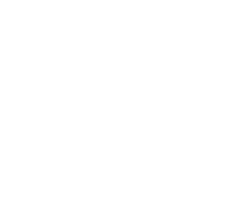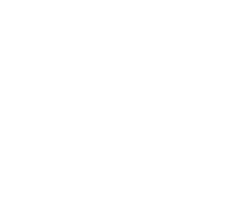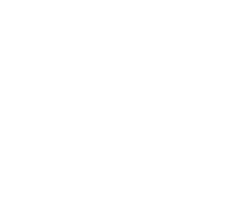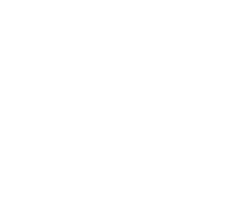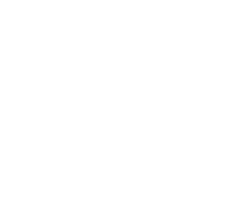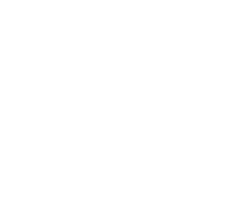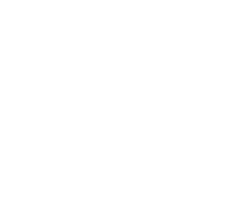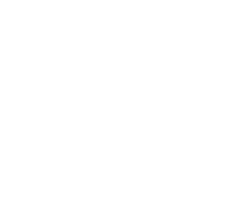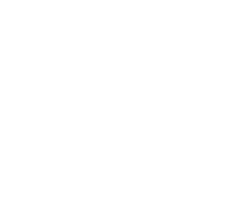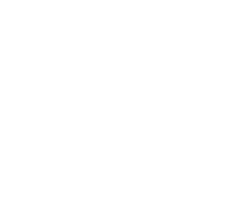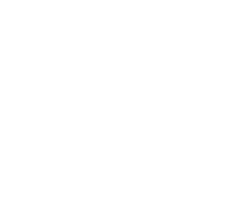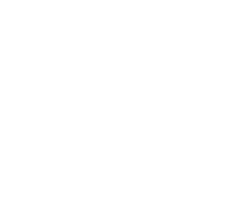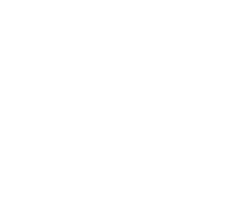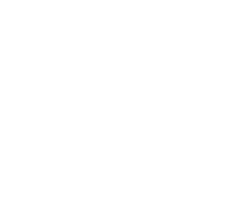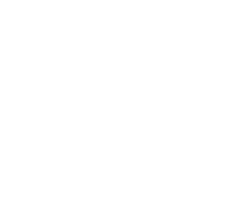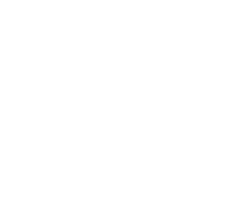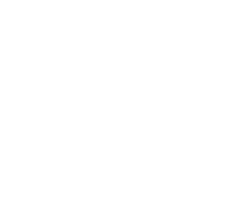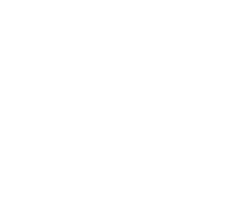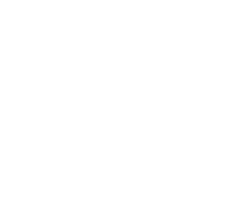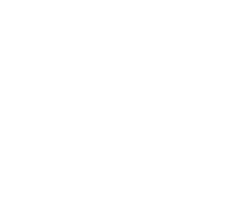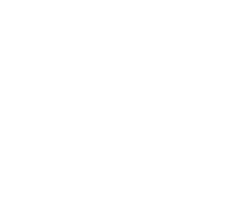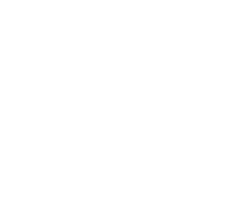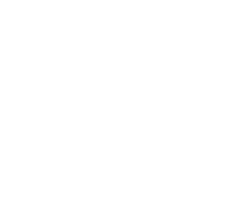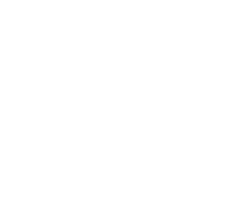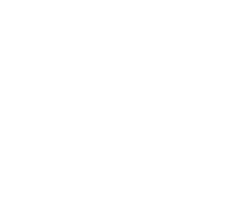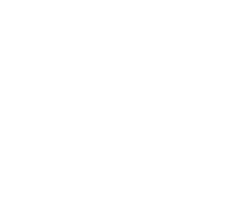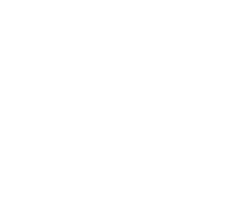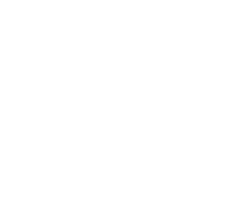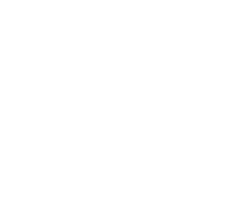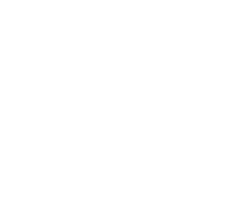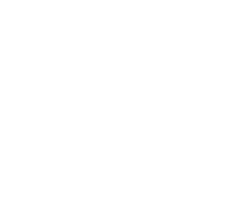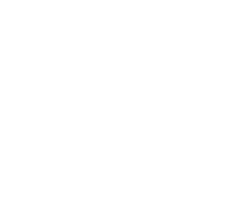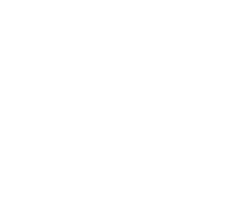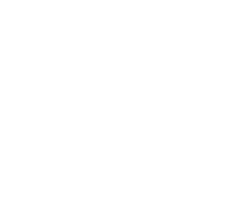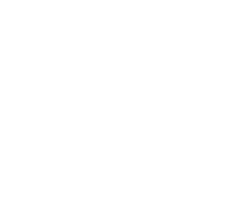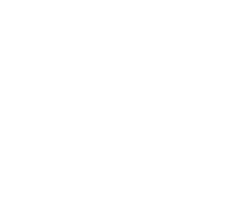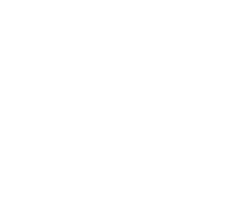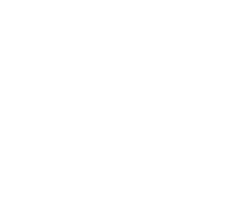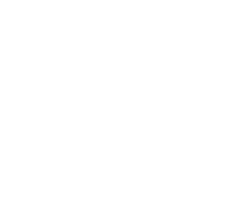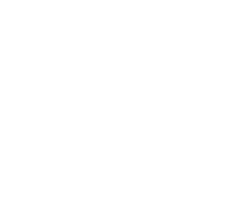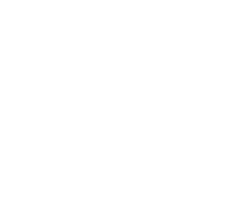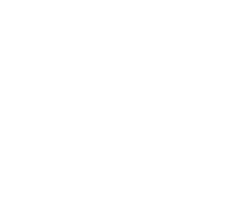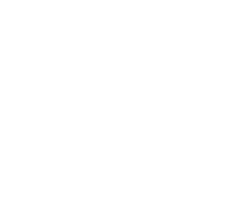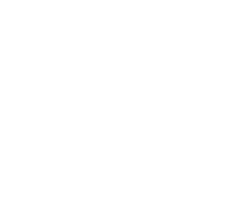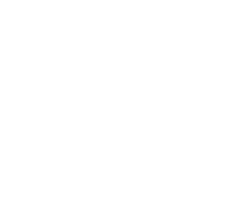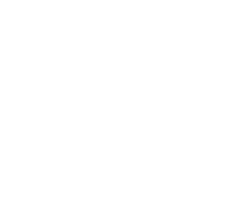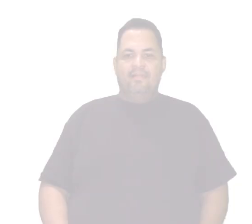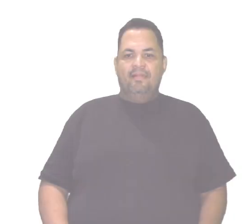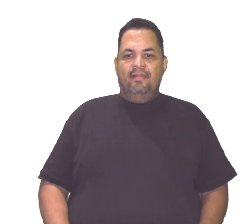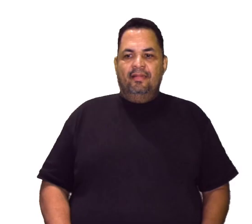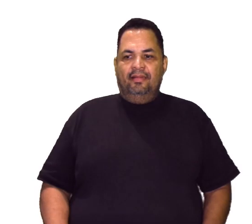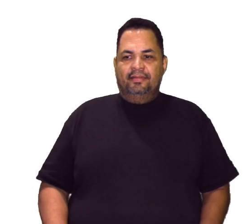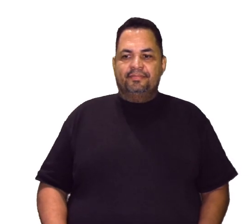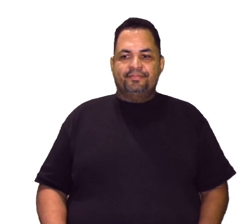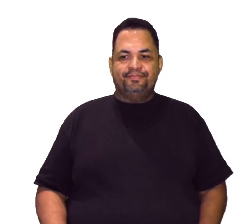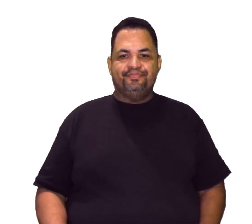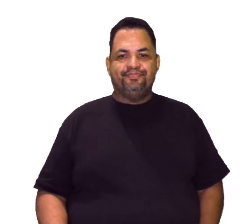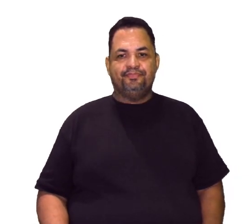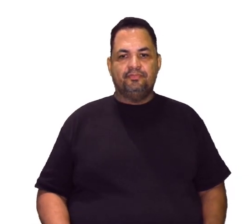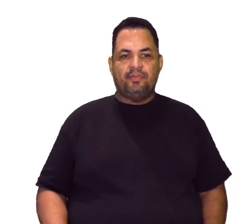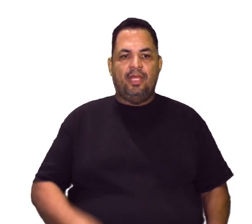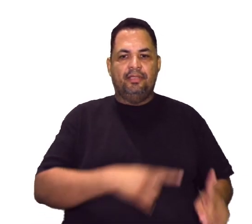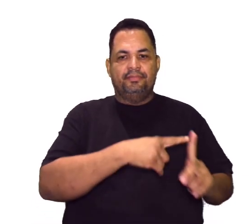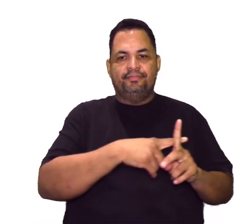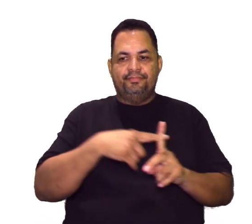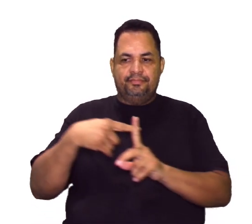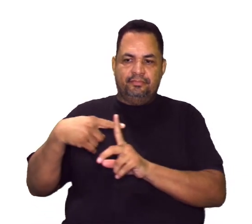eletronegatividade entre os átomos. Para isso, Para isso, a polarização